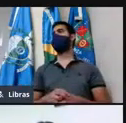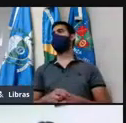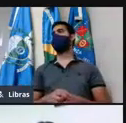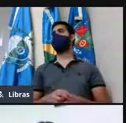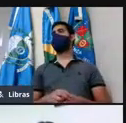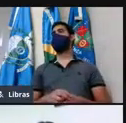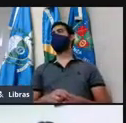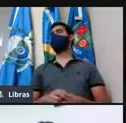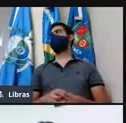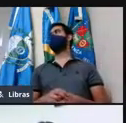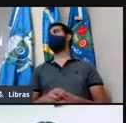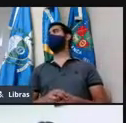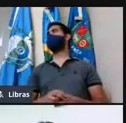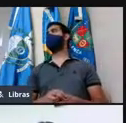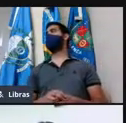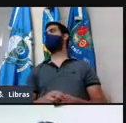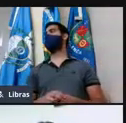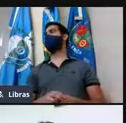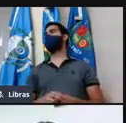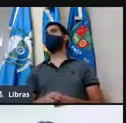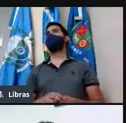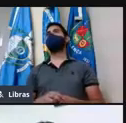Graça.